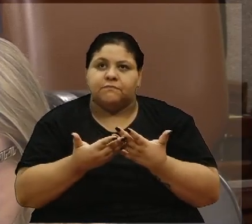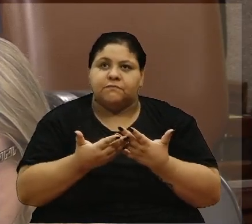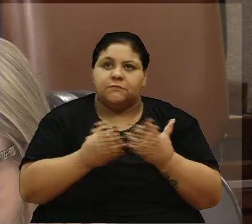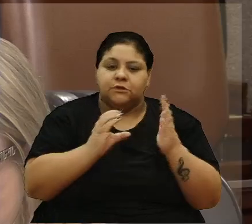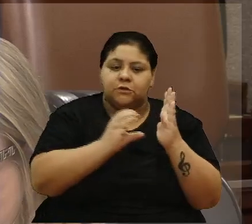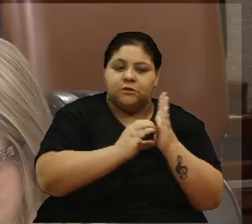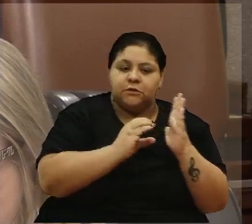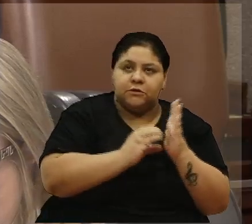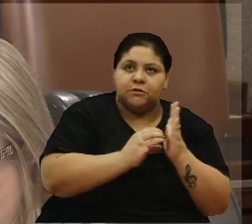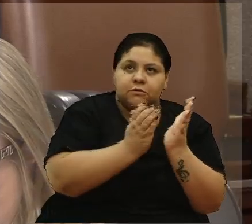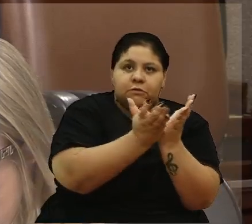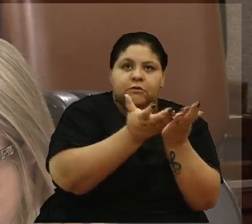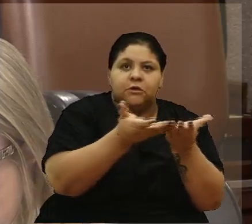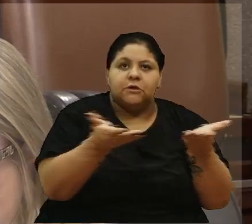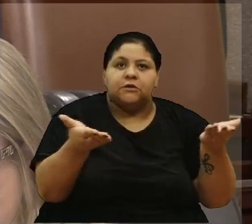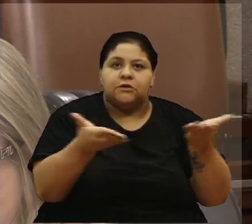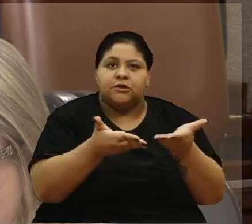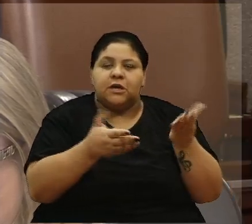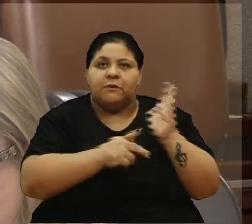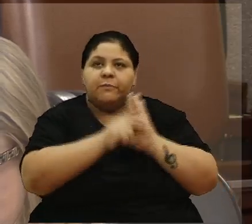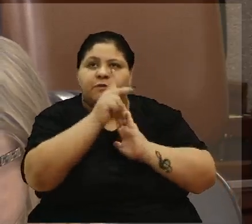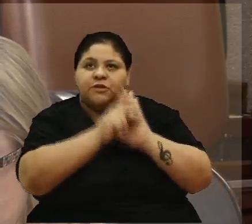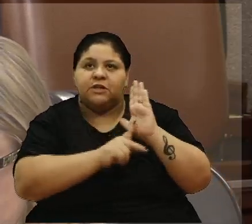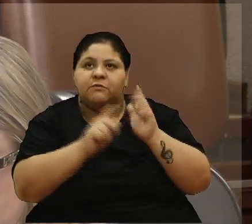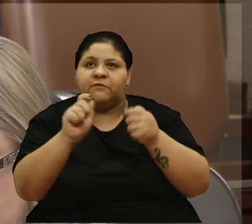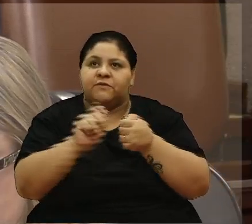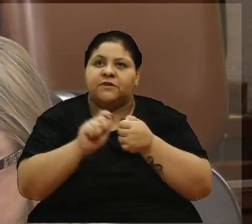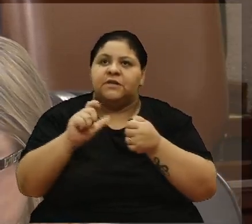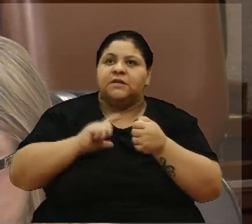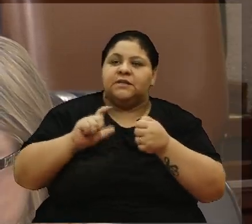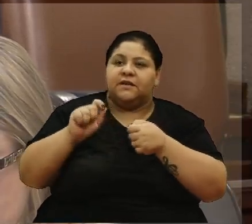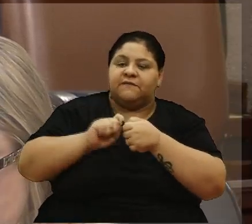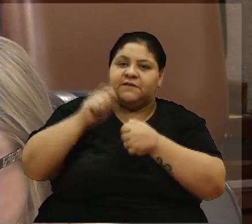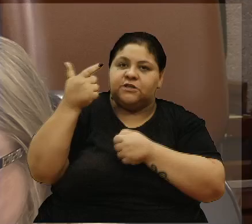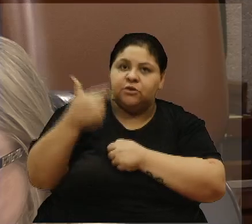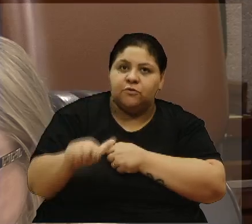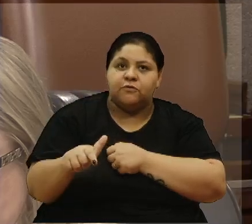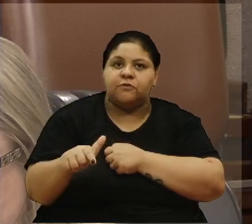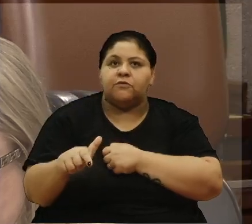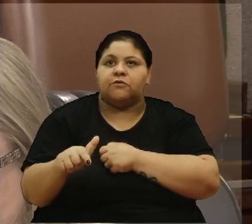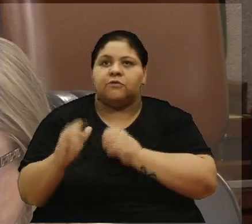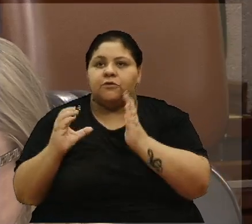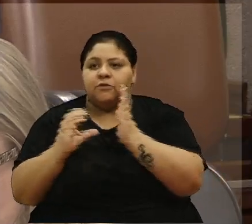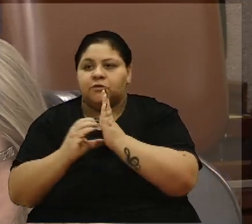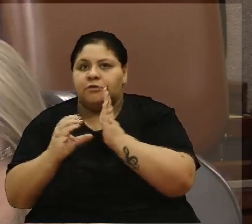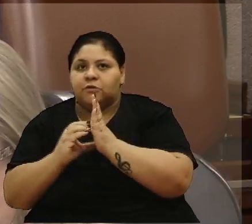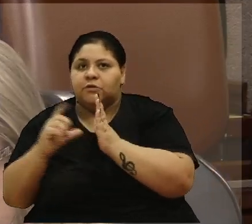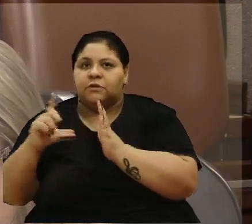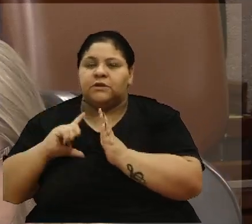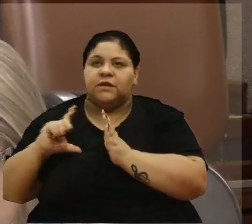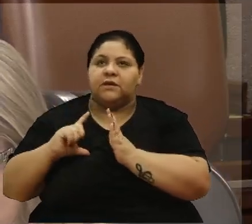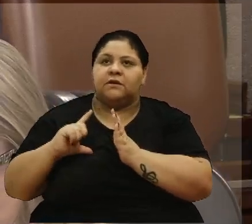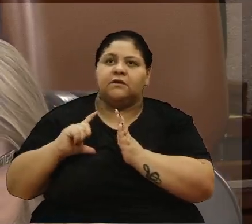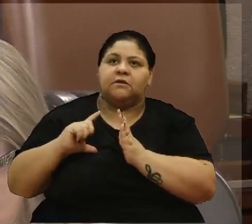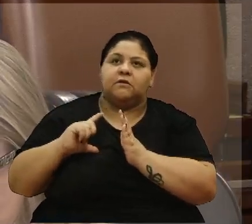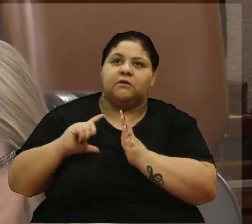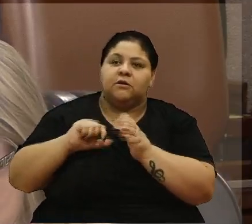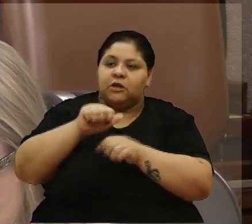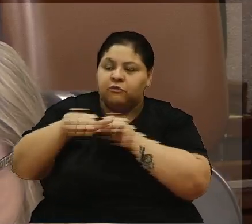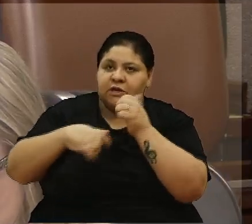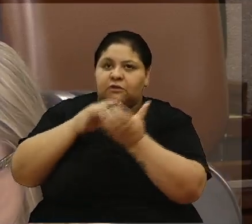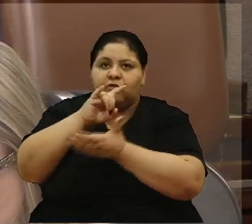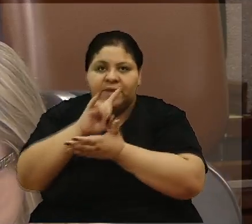servidores aqui de comissão que já tinha projetos para fazer, vai ter que refazer, né? Servidores que vão ter que dar outros pareceres, colocar na